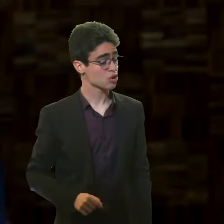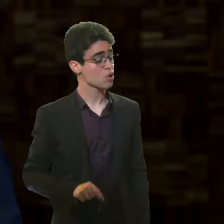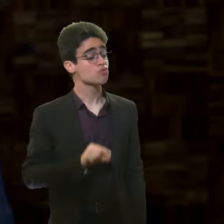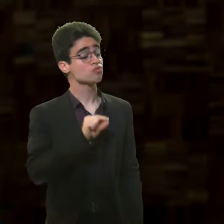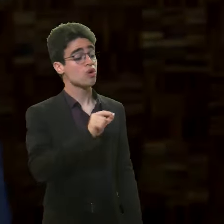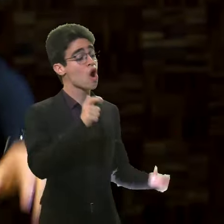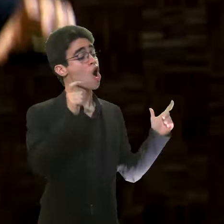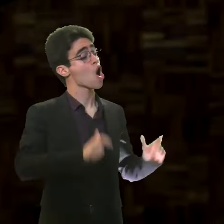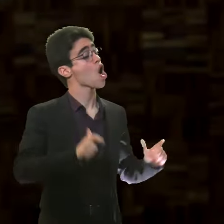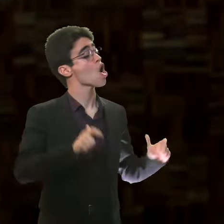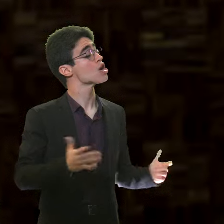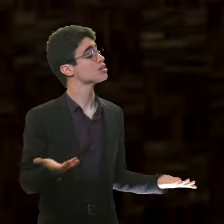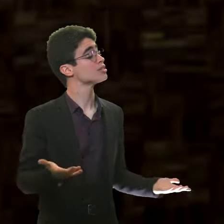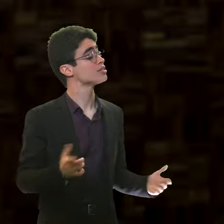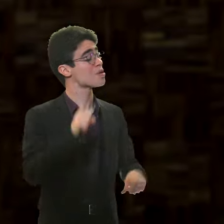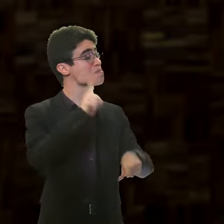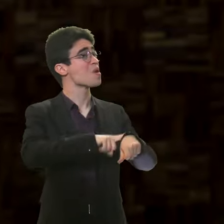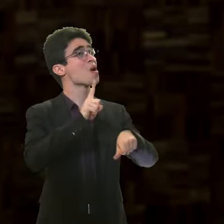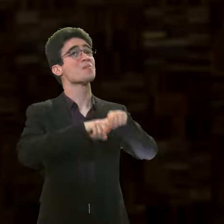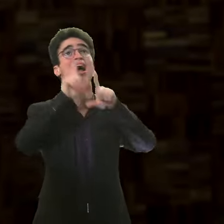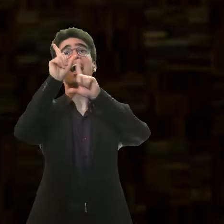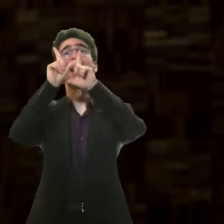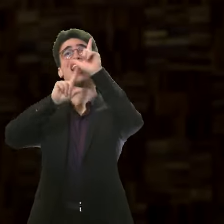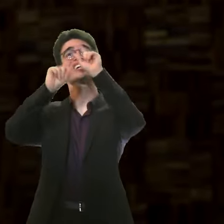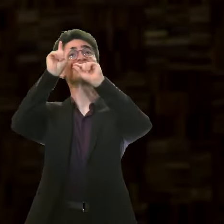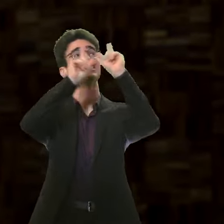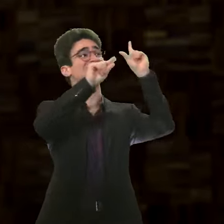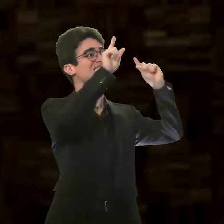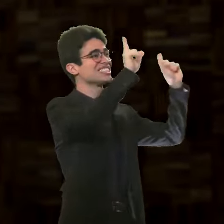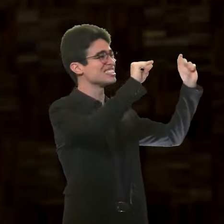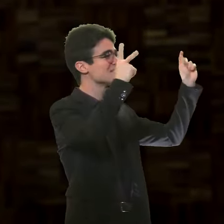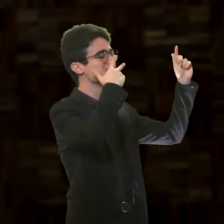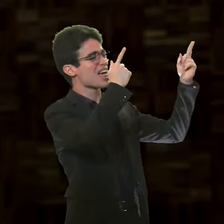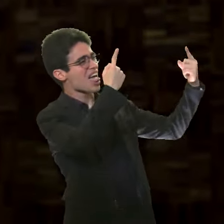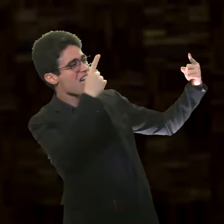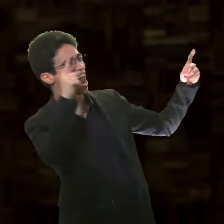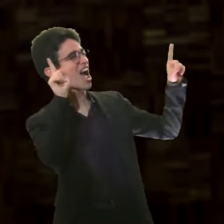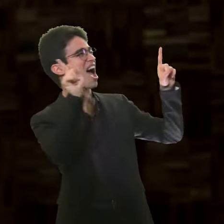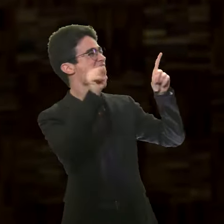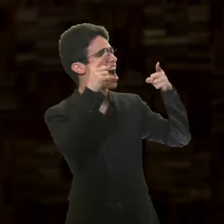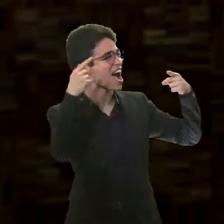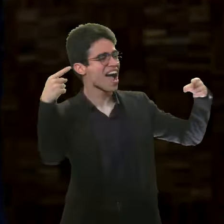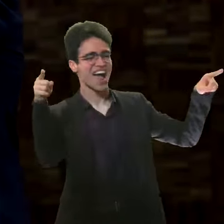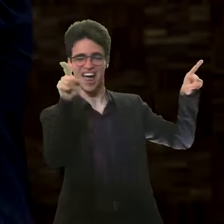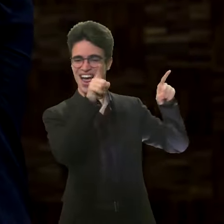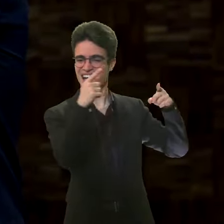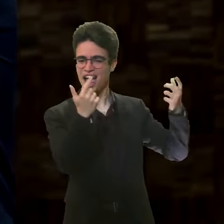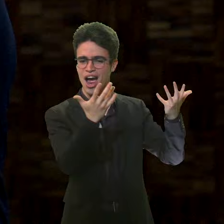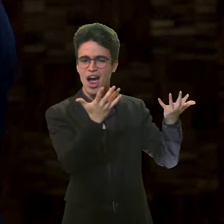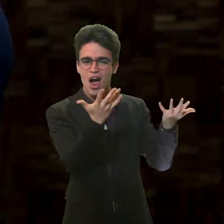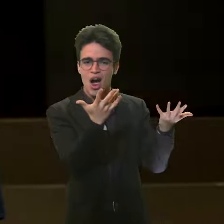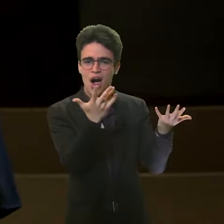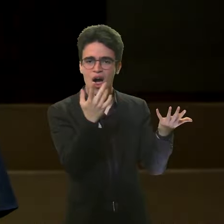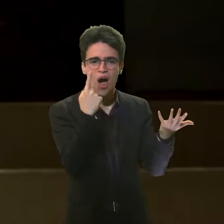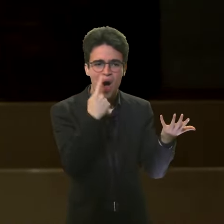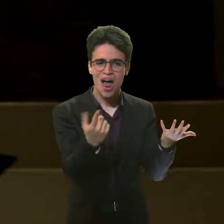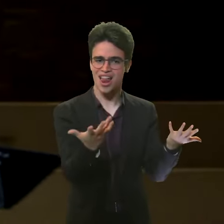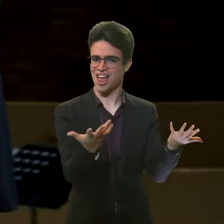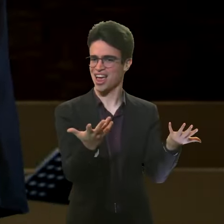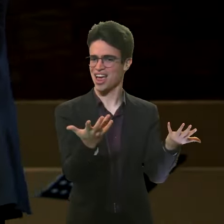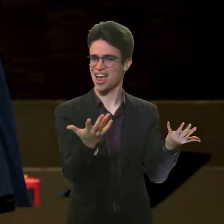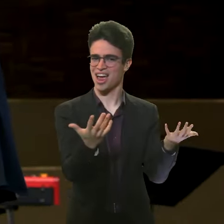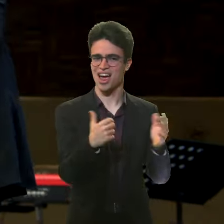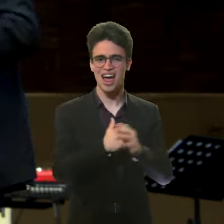estava quando as estrelas se juntaram para cantar no início? Cara, olha essa frase.